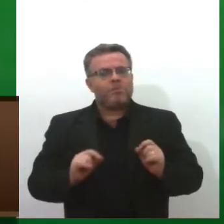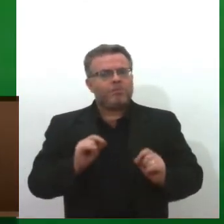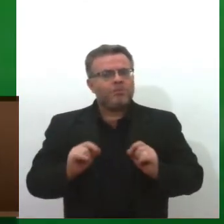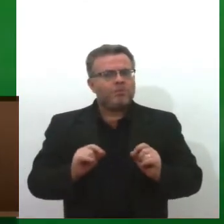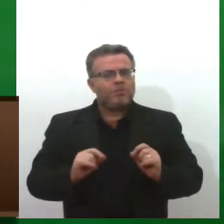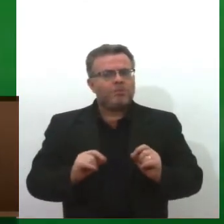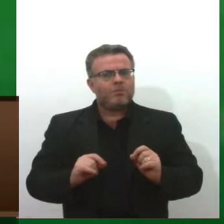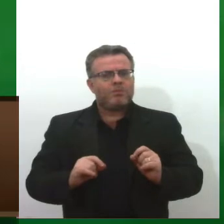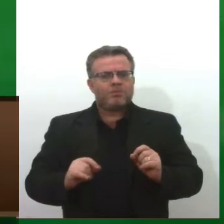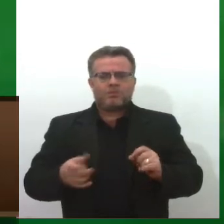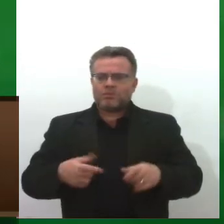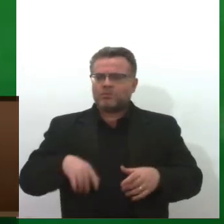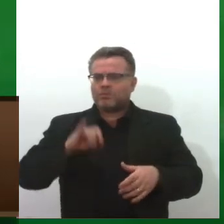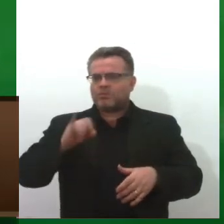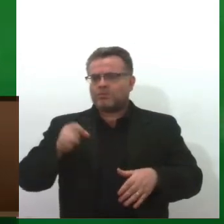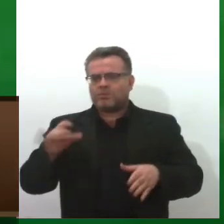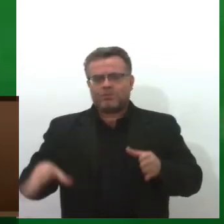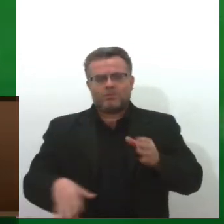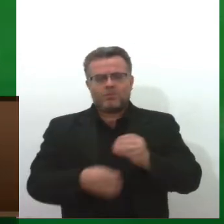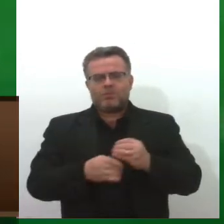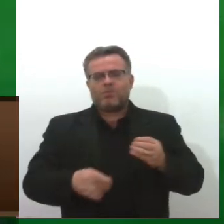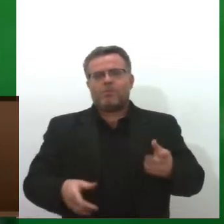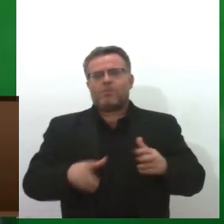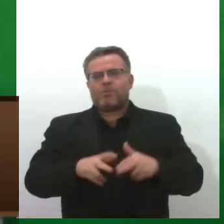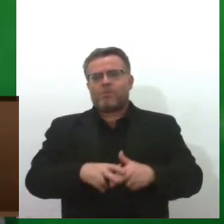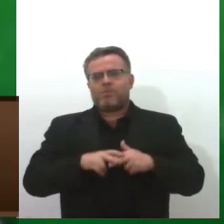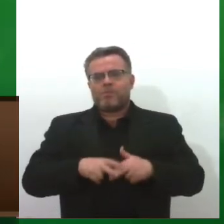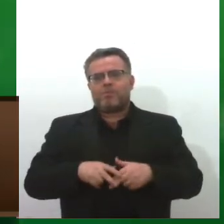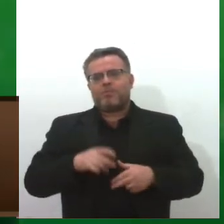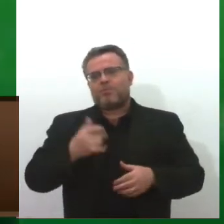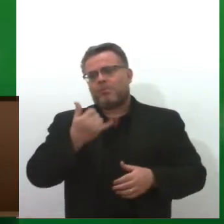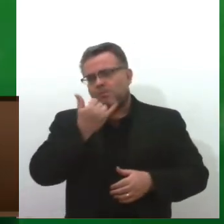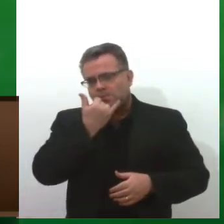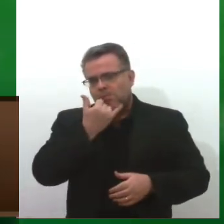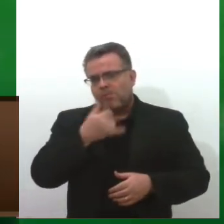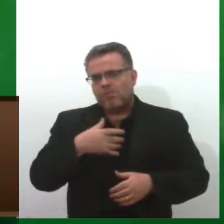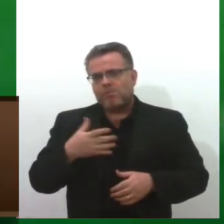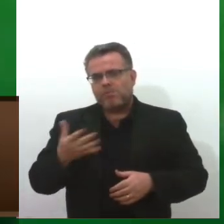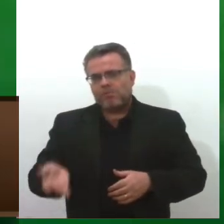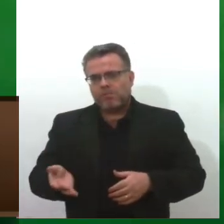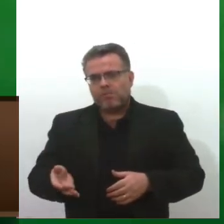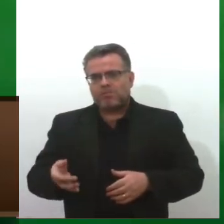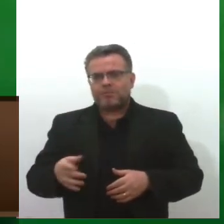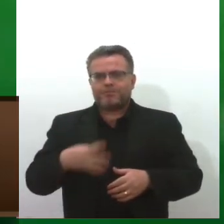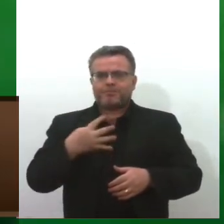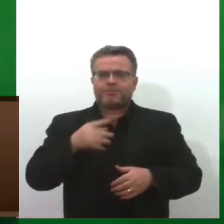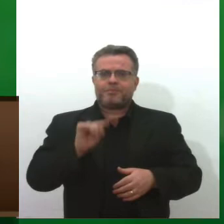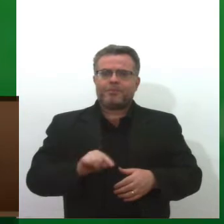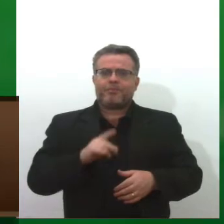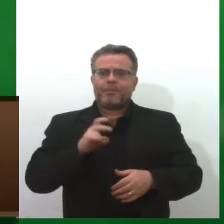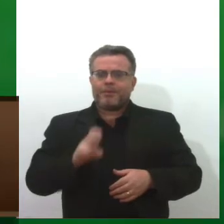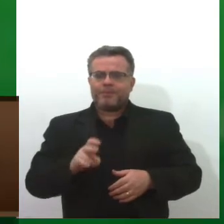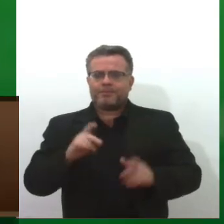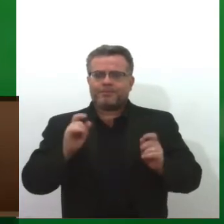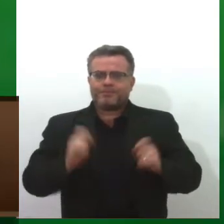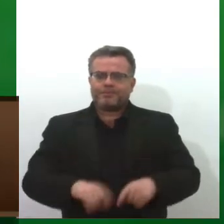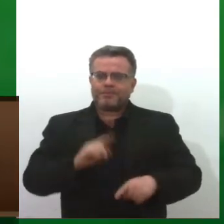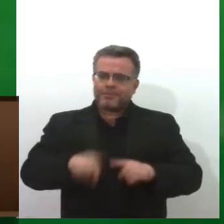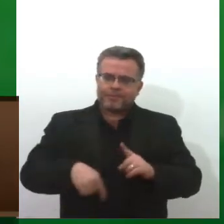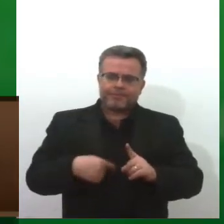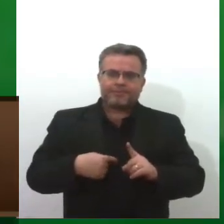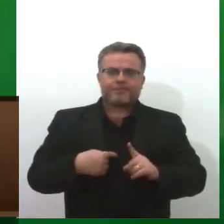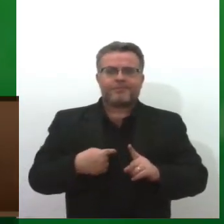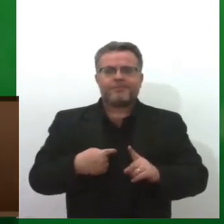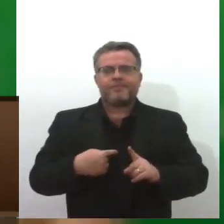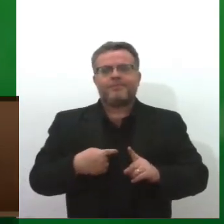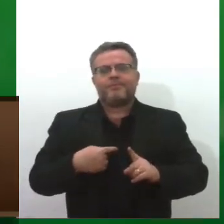parametrizar, né, os juros. Então, infelizmente, com quase 5 aumentos consecutivos da